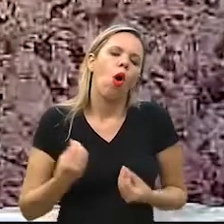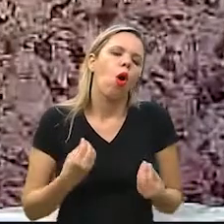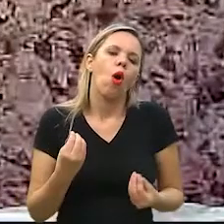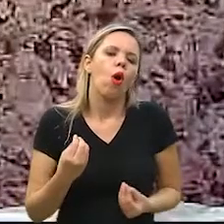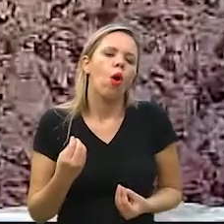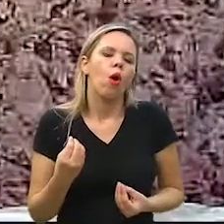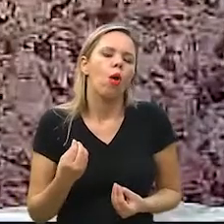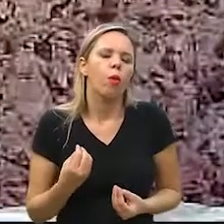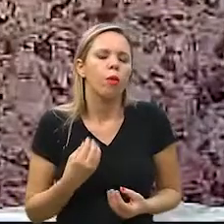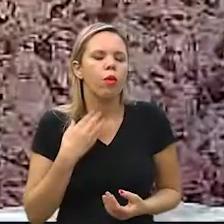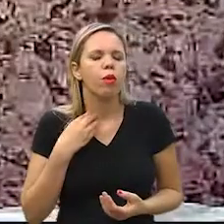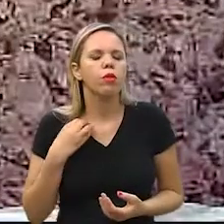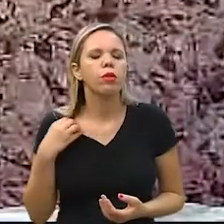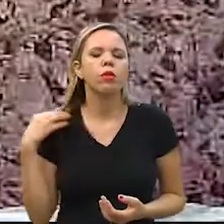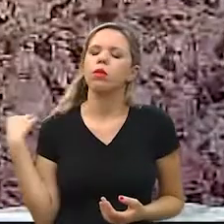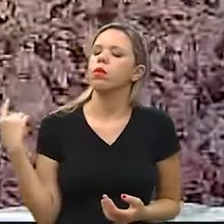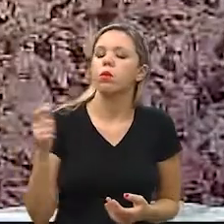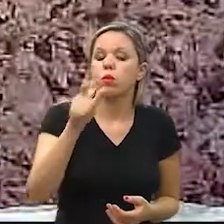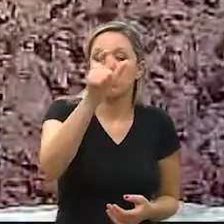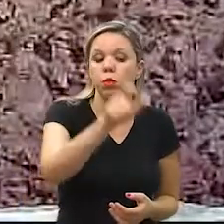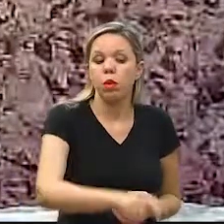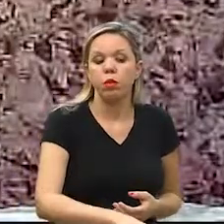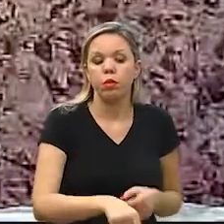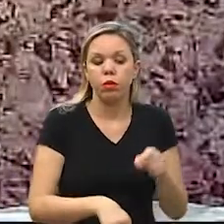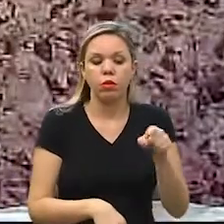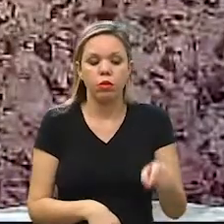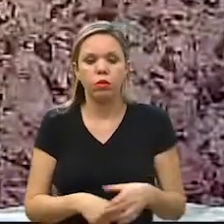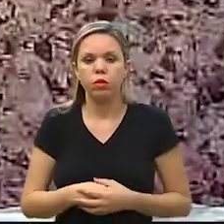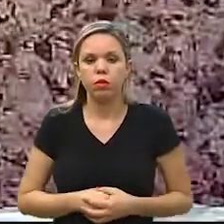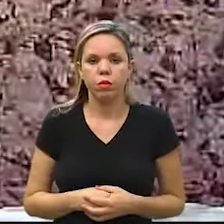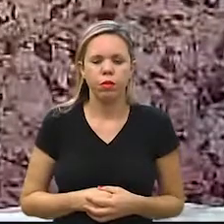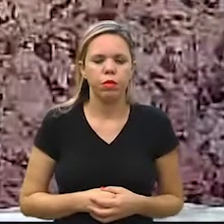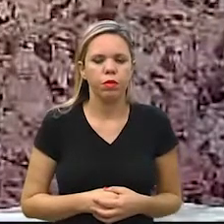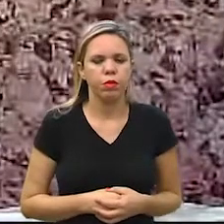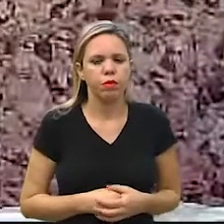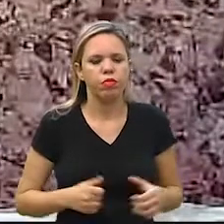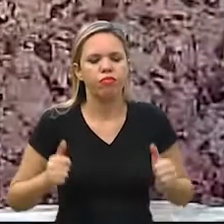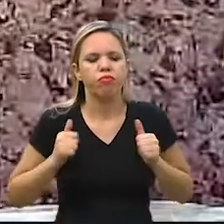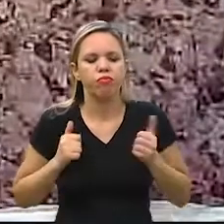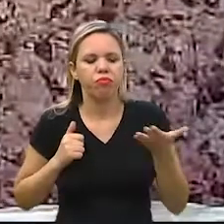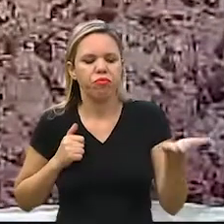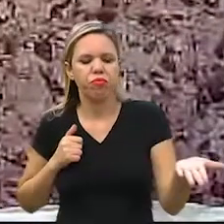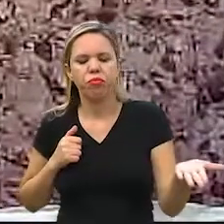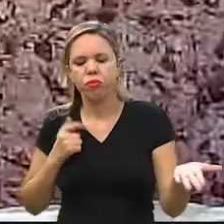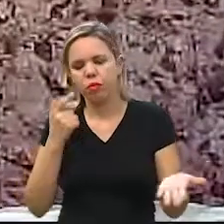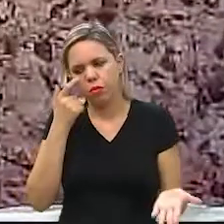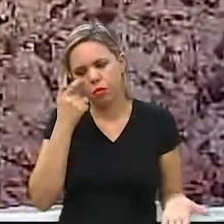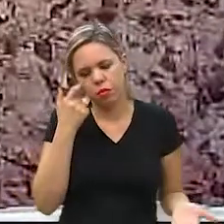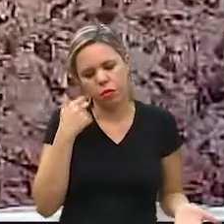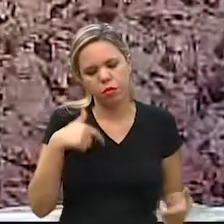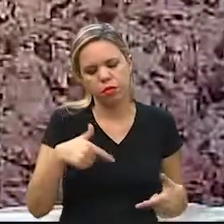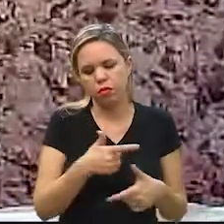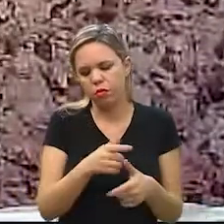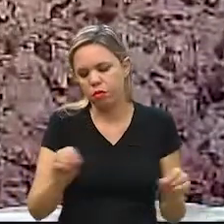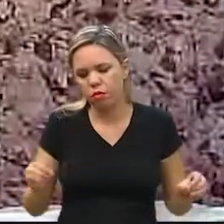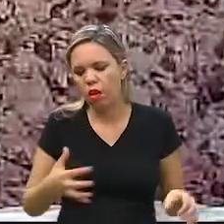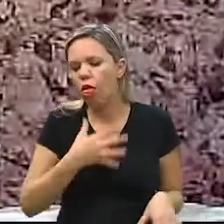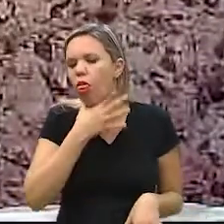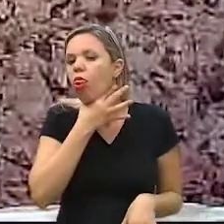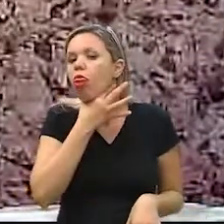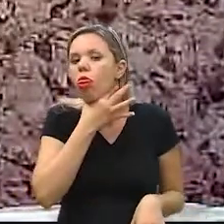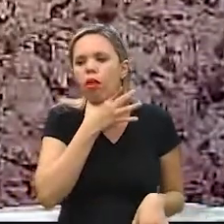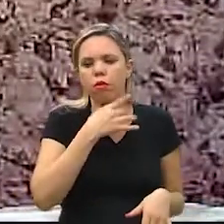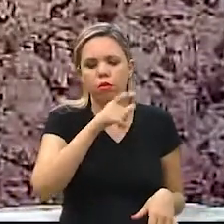vai considerar uma pessoa, como que a pessoa que está desempregada, que está com